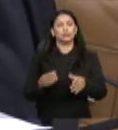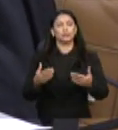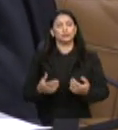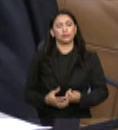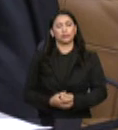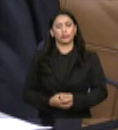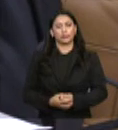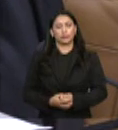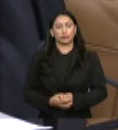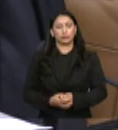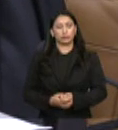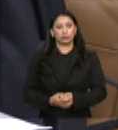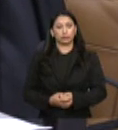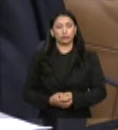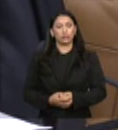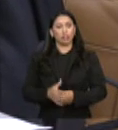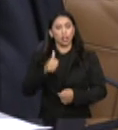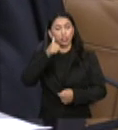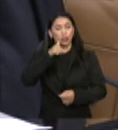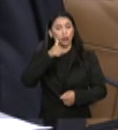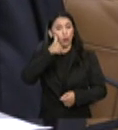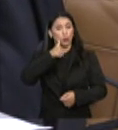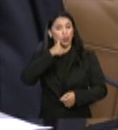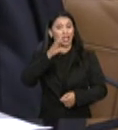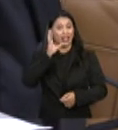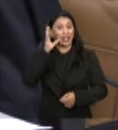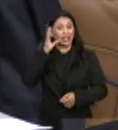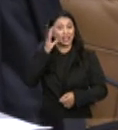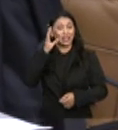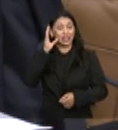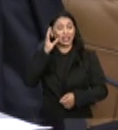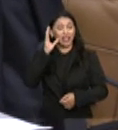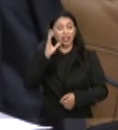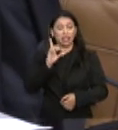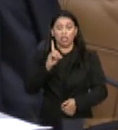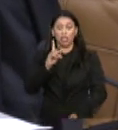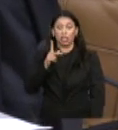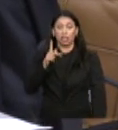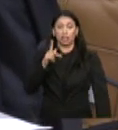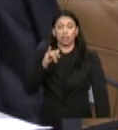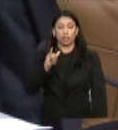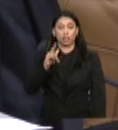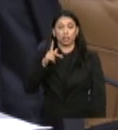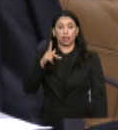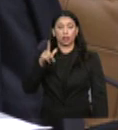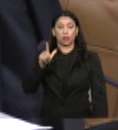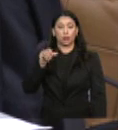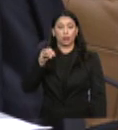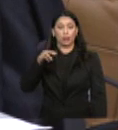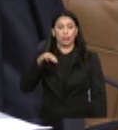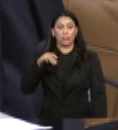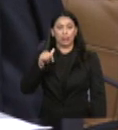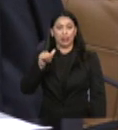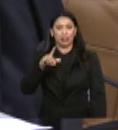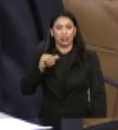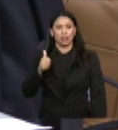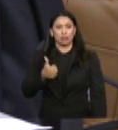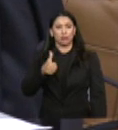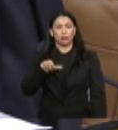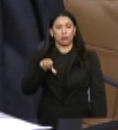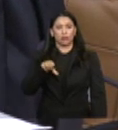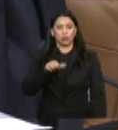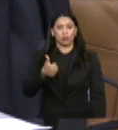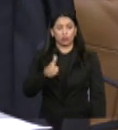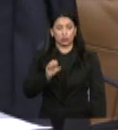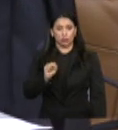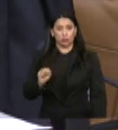a favor de uma candidata ao cargo de diplomata do Brasil no ano de 1918 a